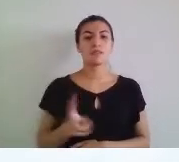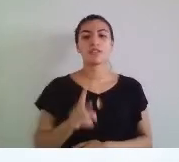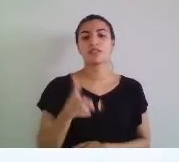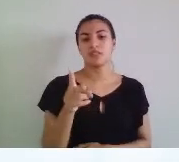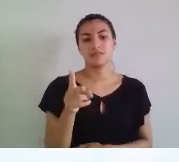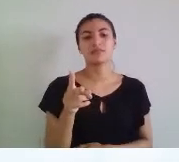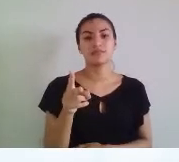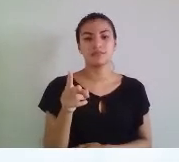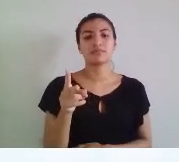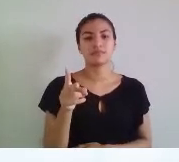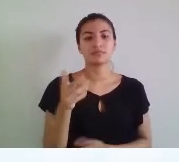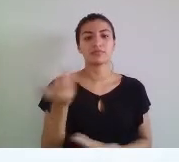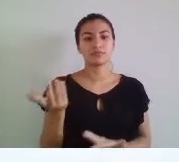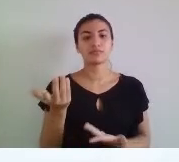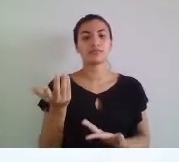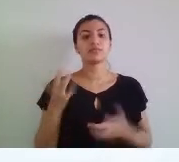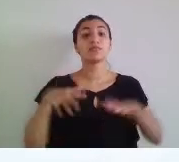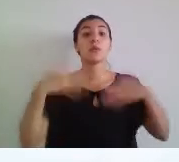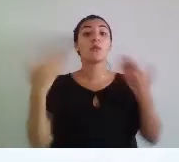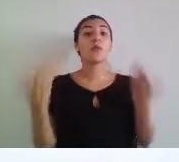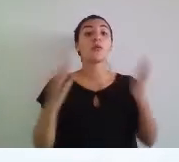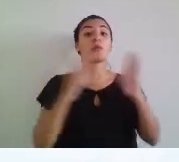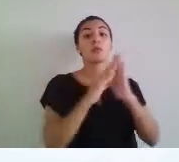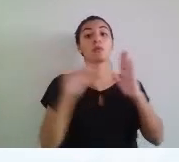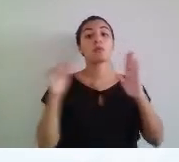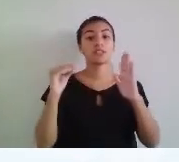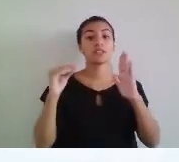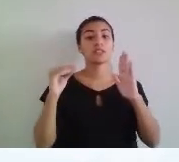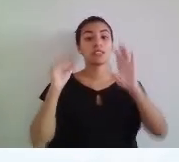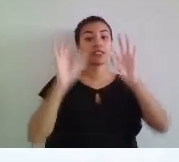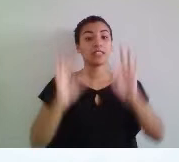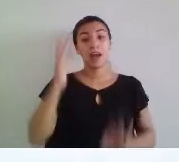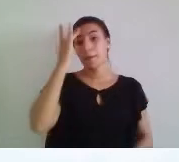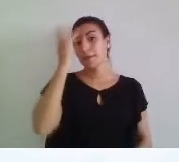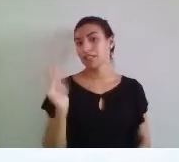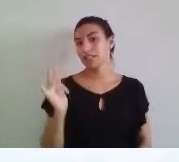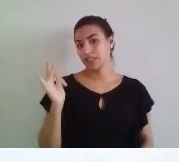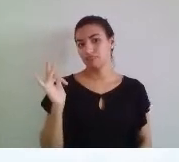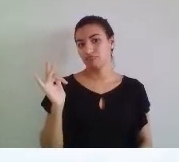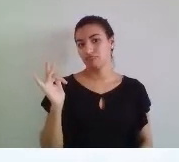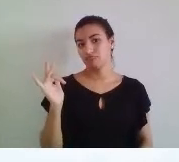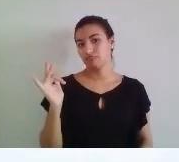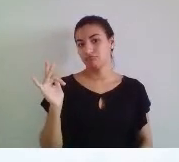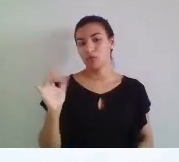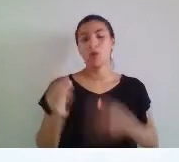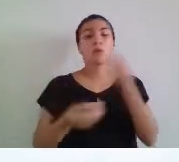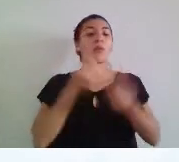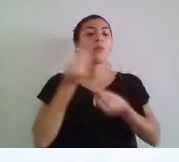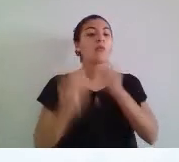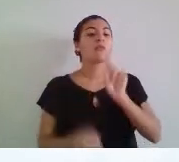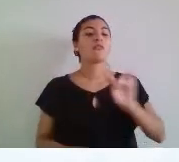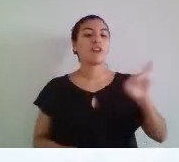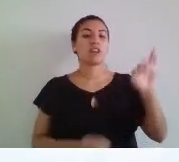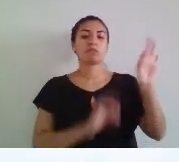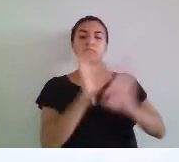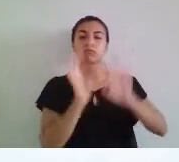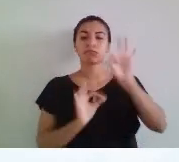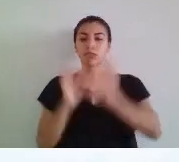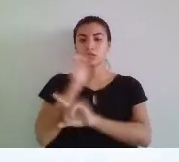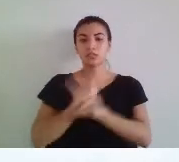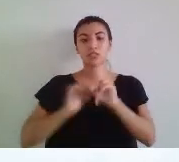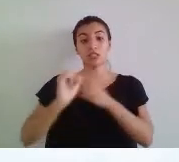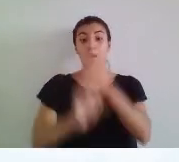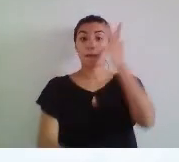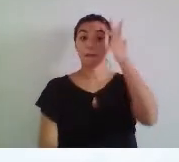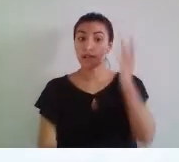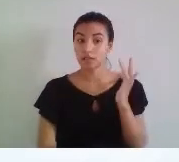sempre, né? Então, qual que vai ser o modelo produtivo do amanhã? Como vai ser a organização social do amanhã?